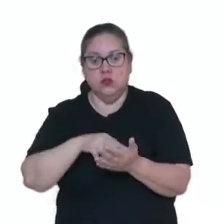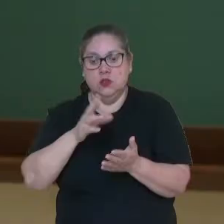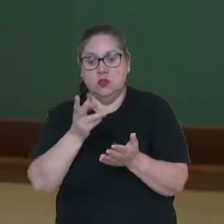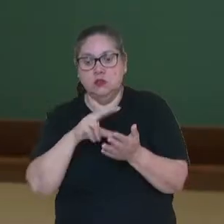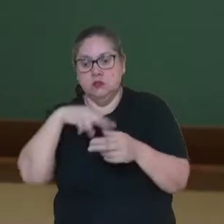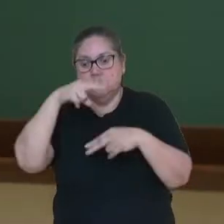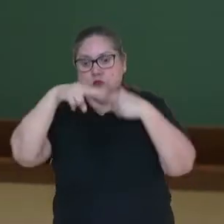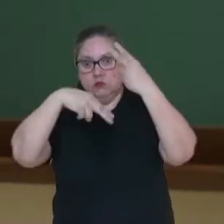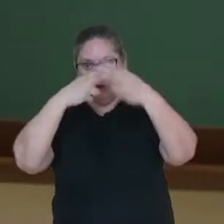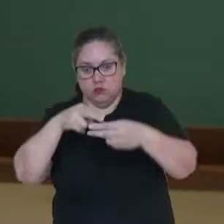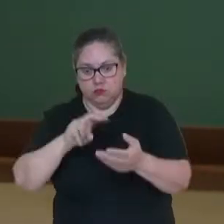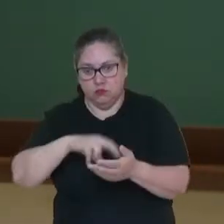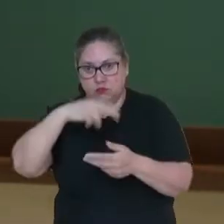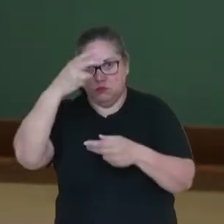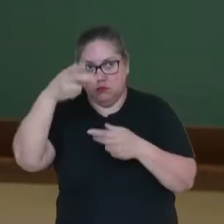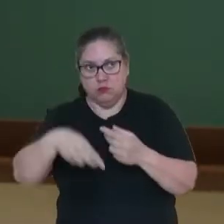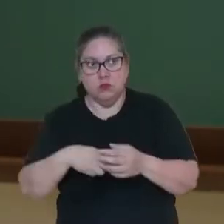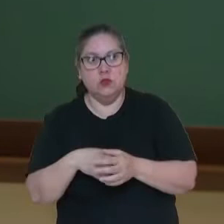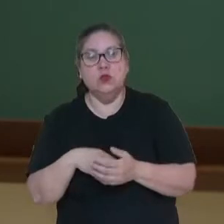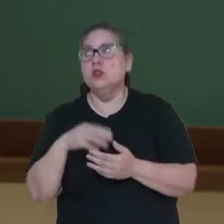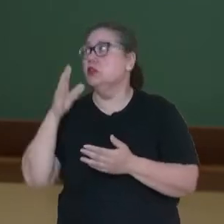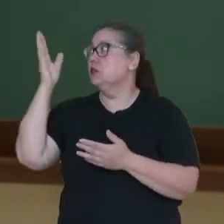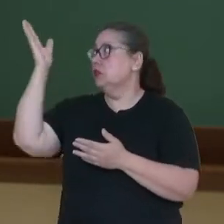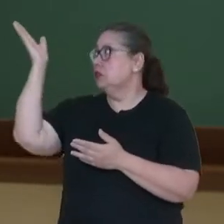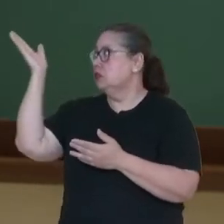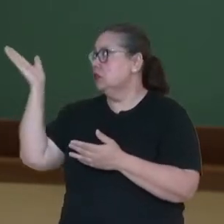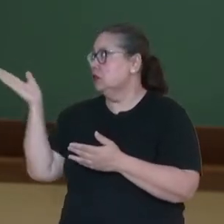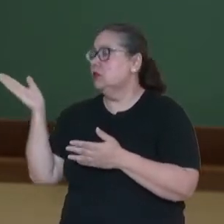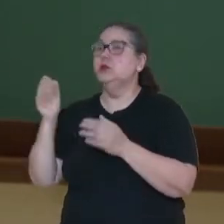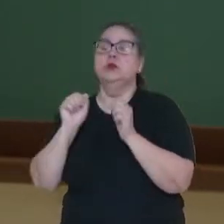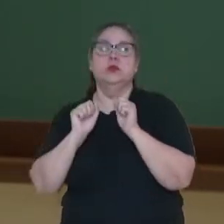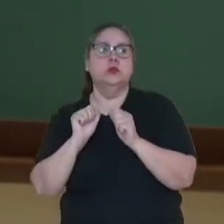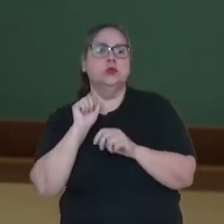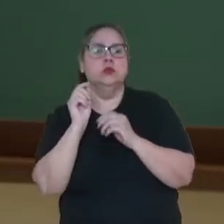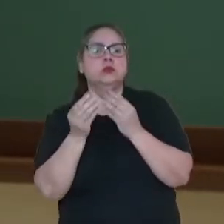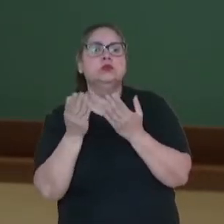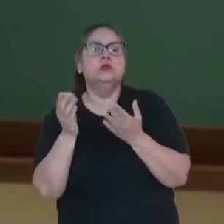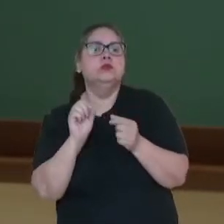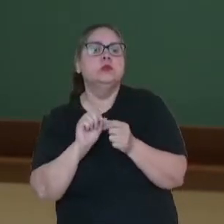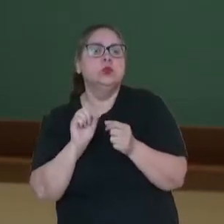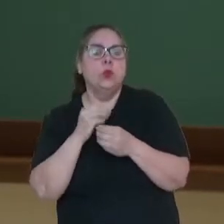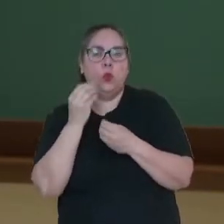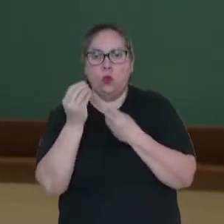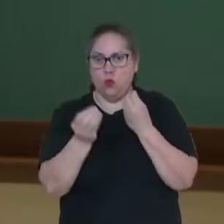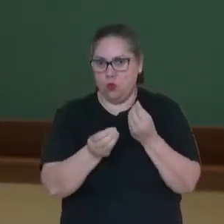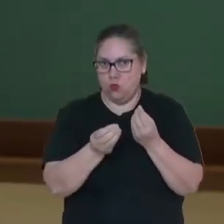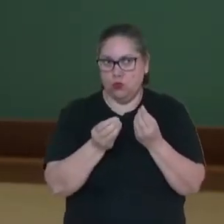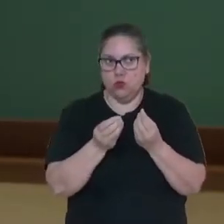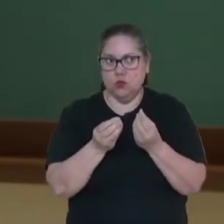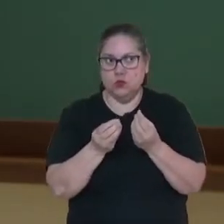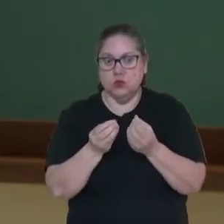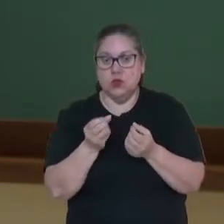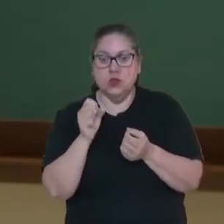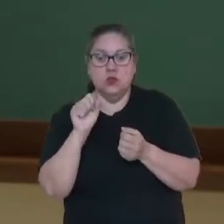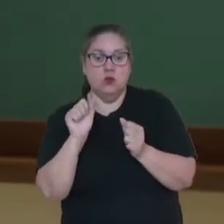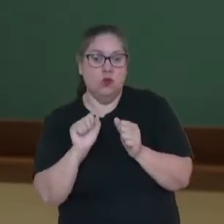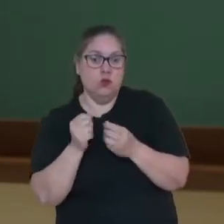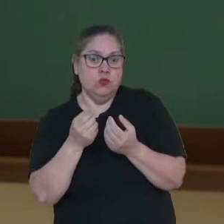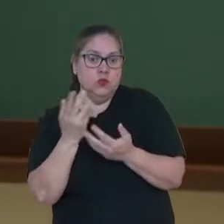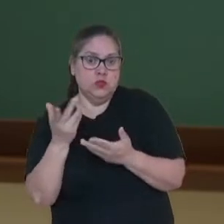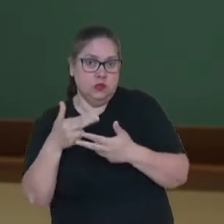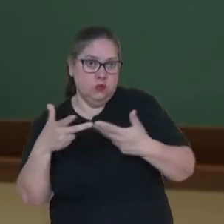as acrobacias. Esses elementos, eles podem ser realizados com e sem